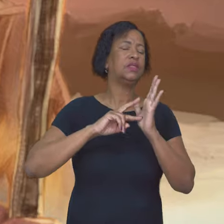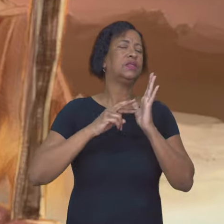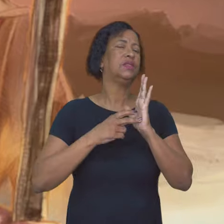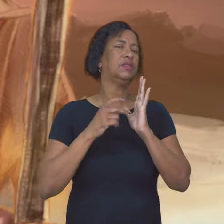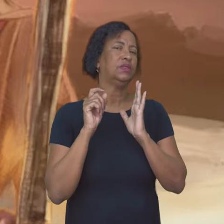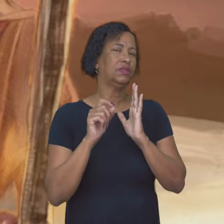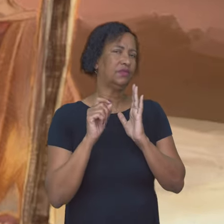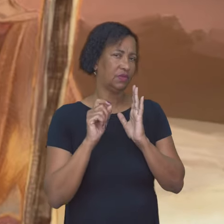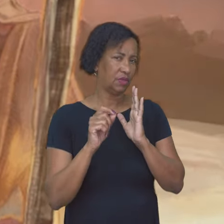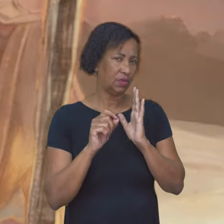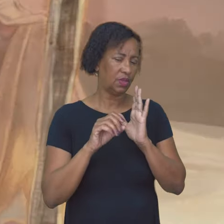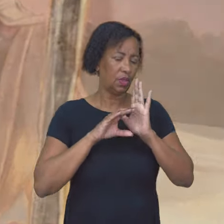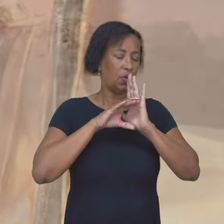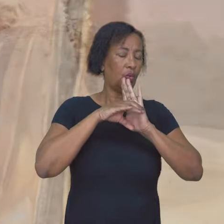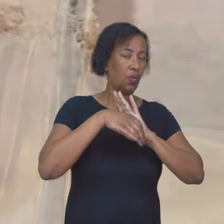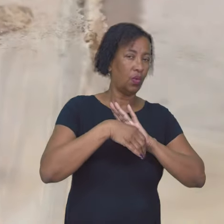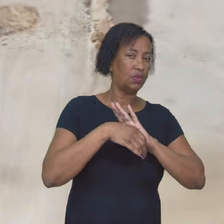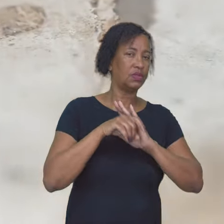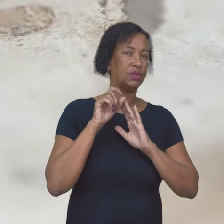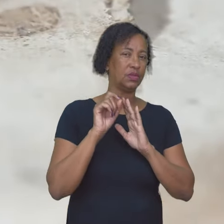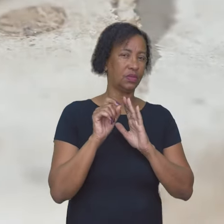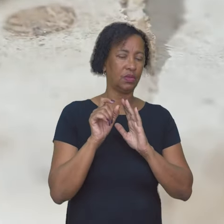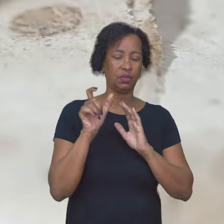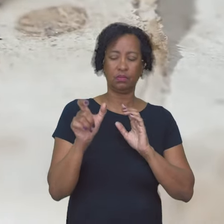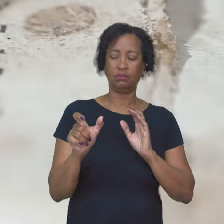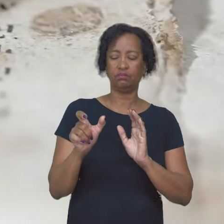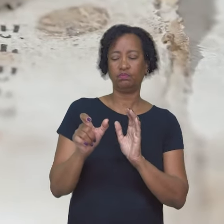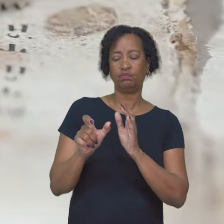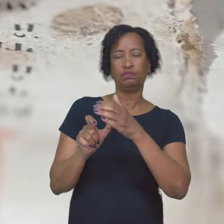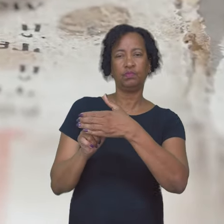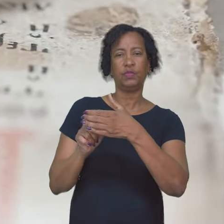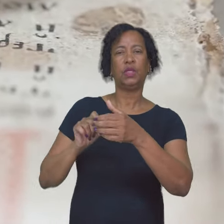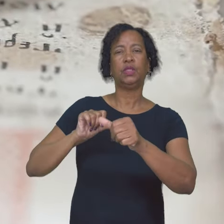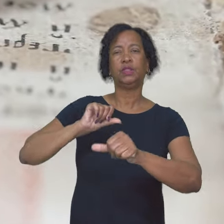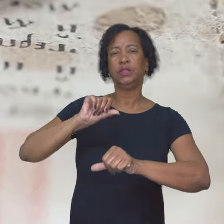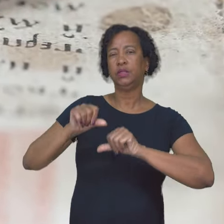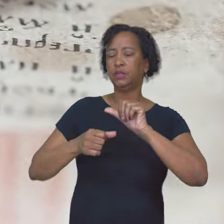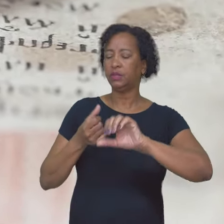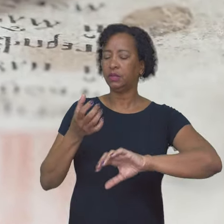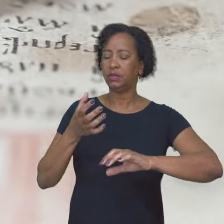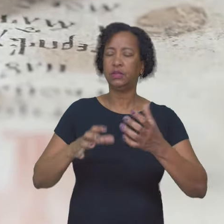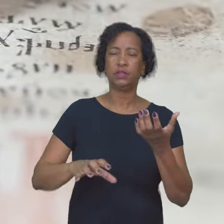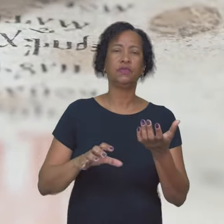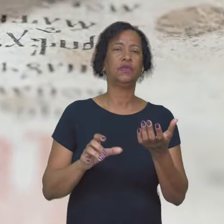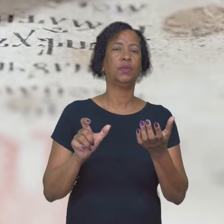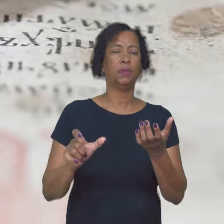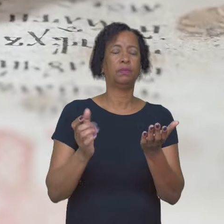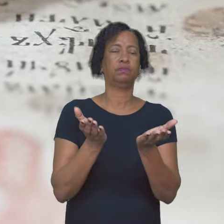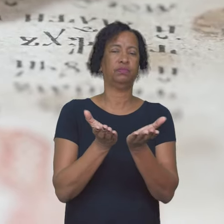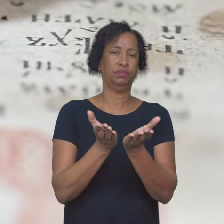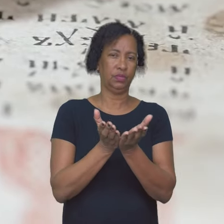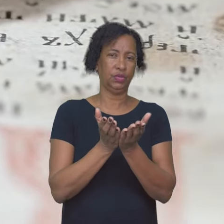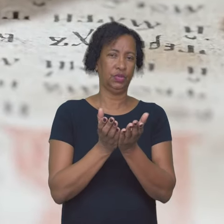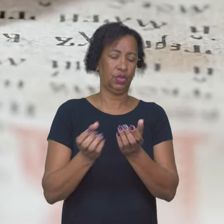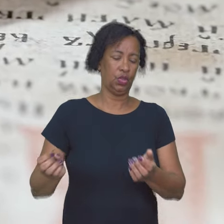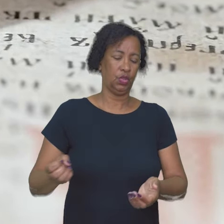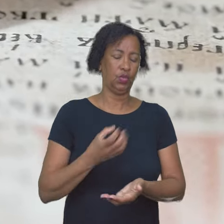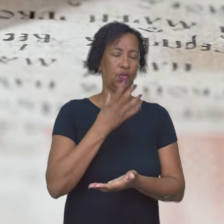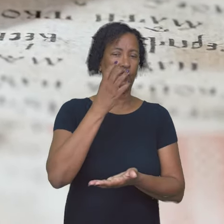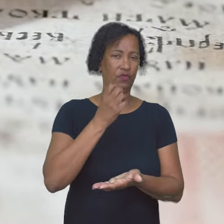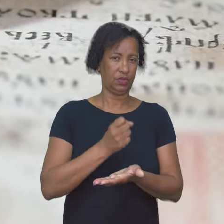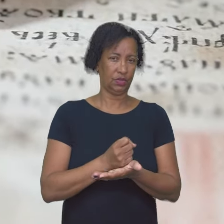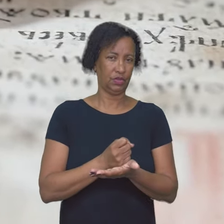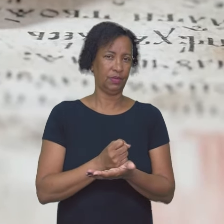Redentor ou o conceito de Redenção era um termo legal que se transformou num termo bíblico no Novo Testamento quando os apóstolos como